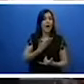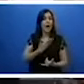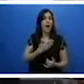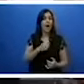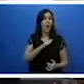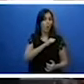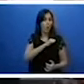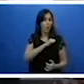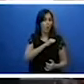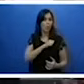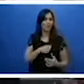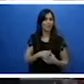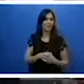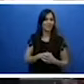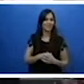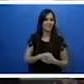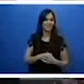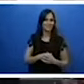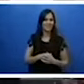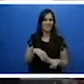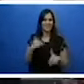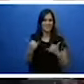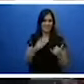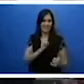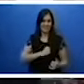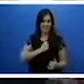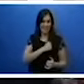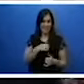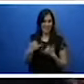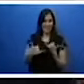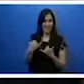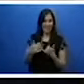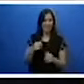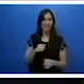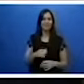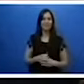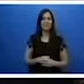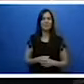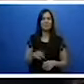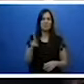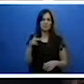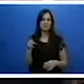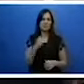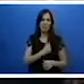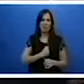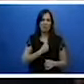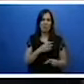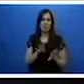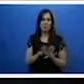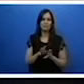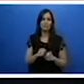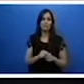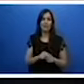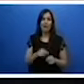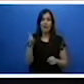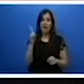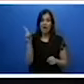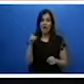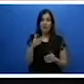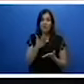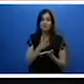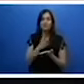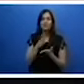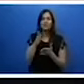alunos. Saudade, né, gente, de um jogo na sala de aula. As professoras também. Ela dividiu os alunos